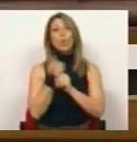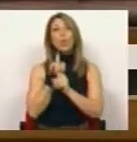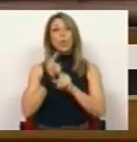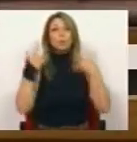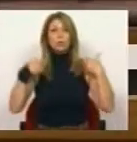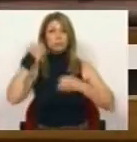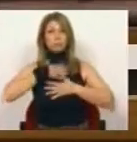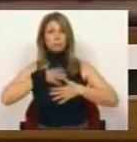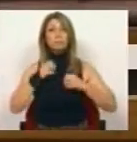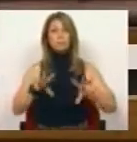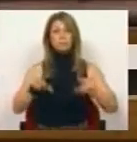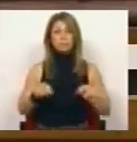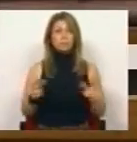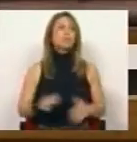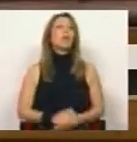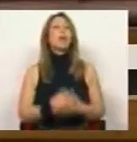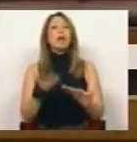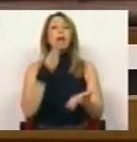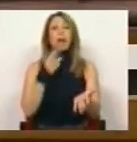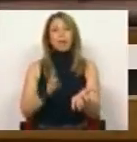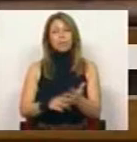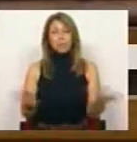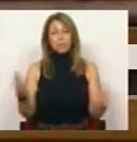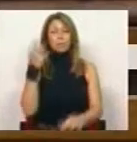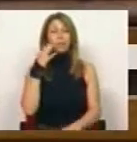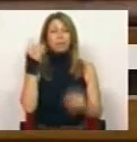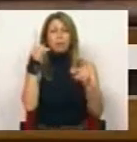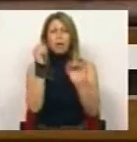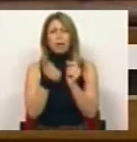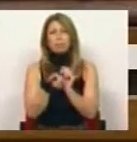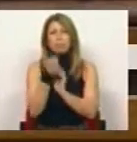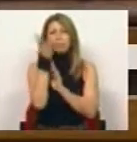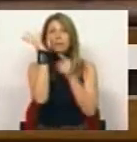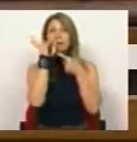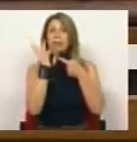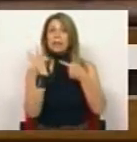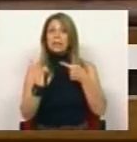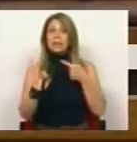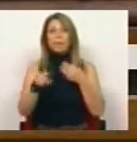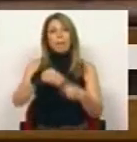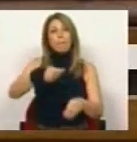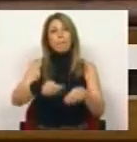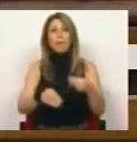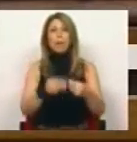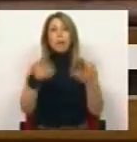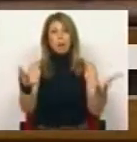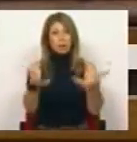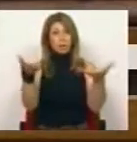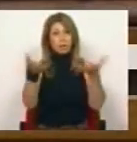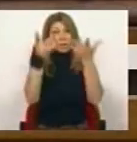A verdade é que o plástico agrega um conjunto de características como a maleabilidade, a leveza,